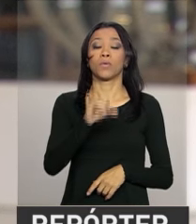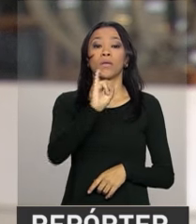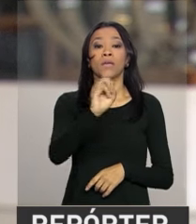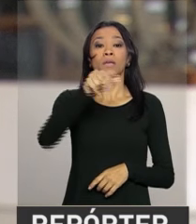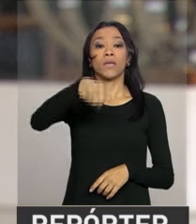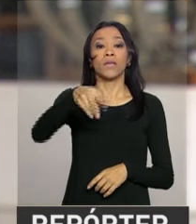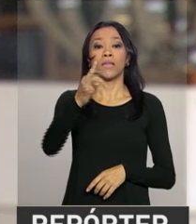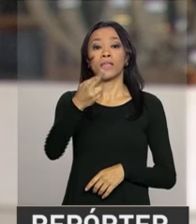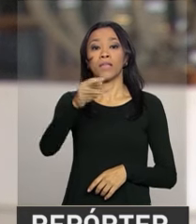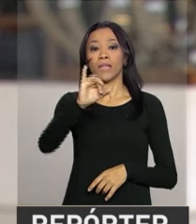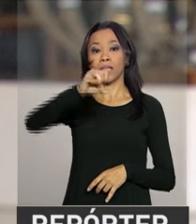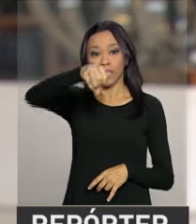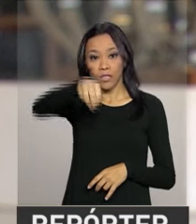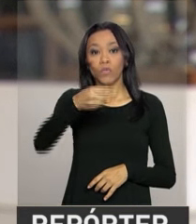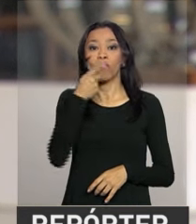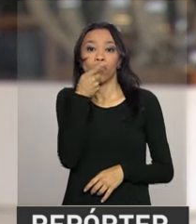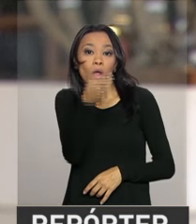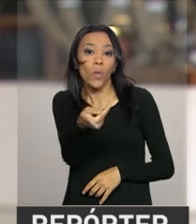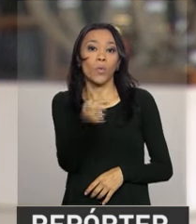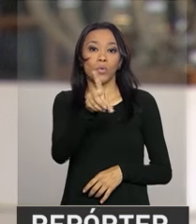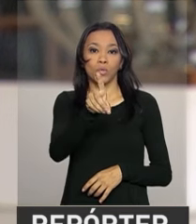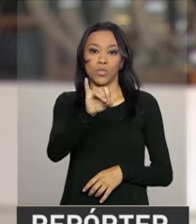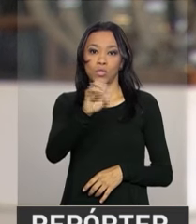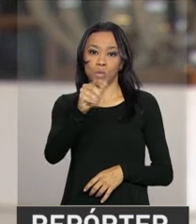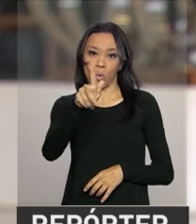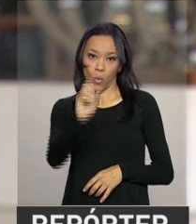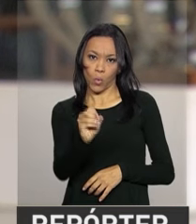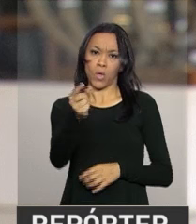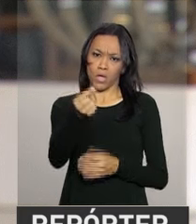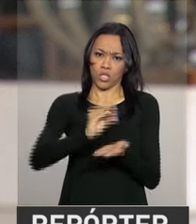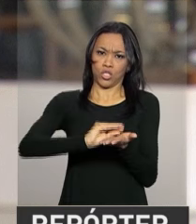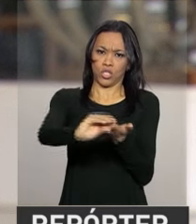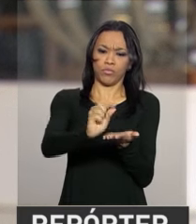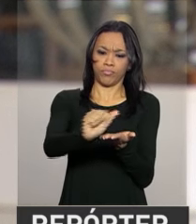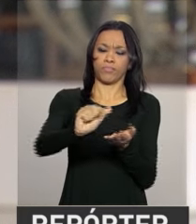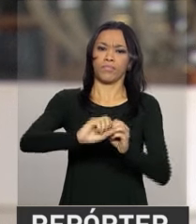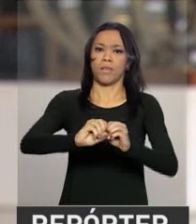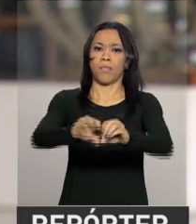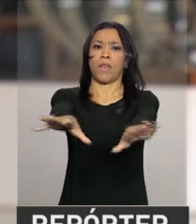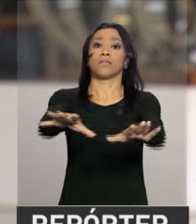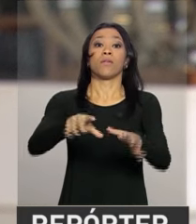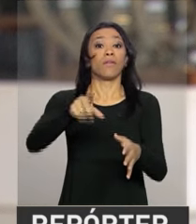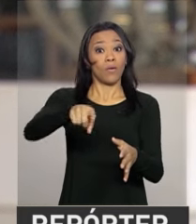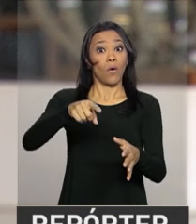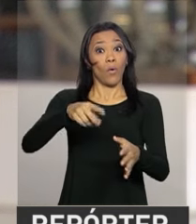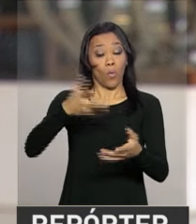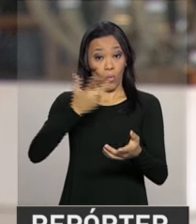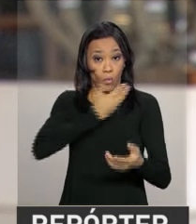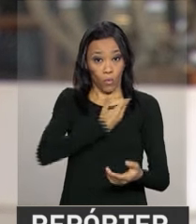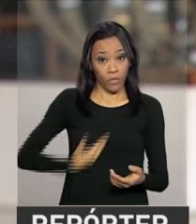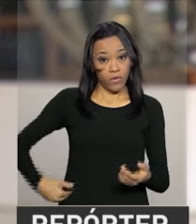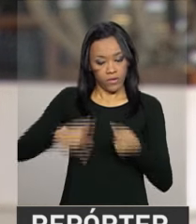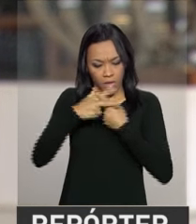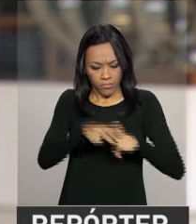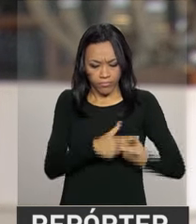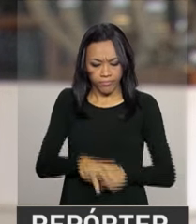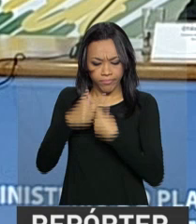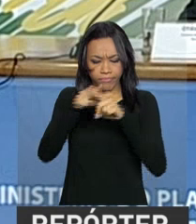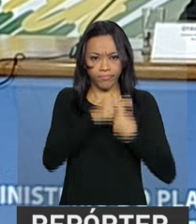Oliveira destacou que mesmo com a Liberação desses recursos o Governo está fazendo uma revisão nas despesas